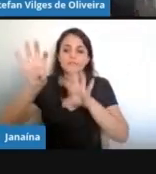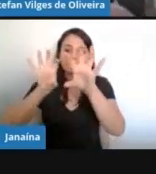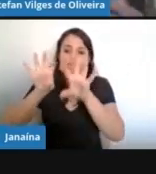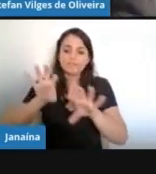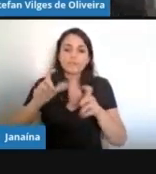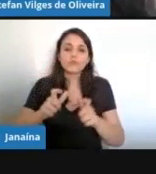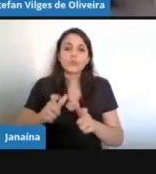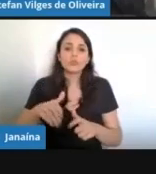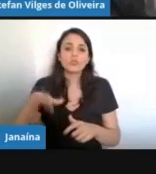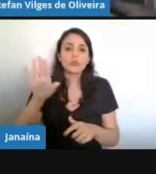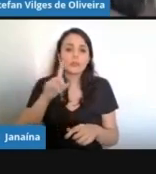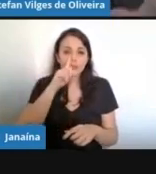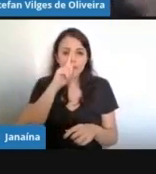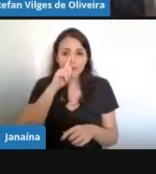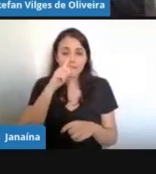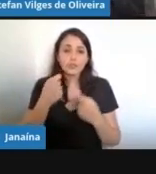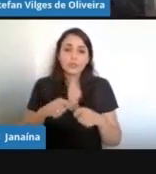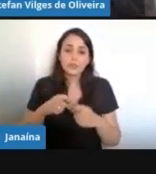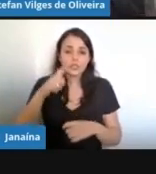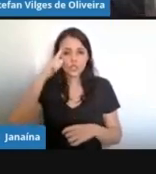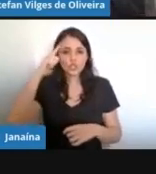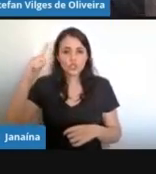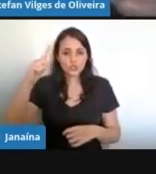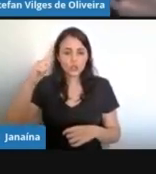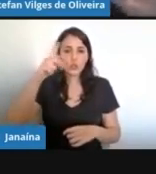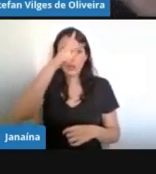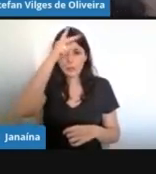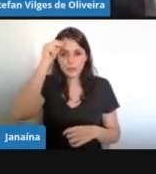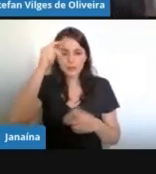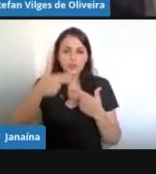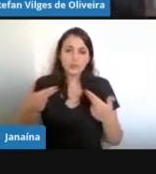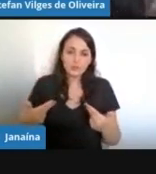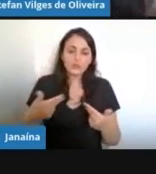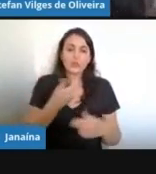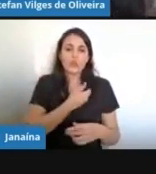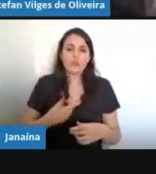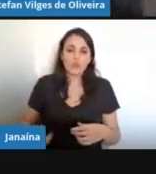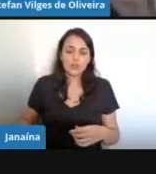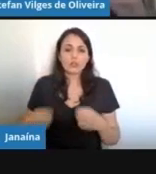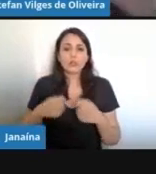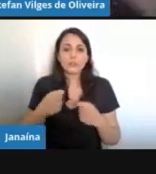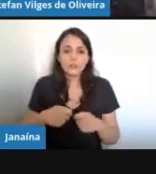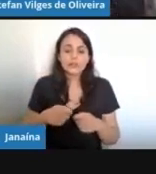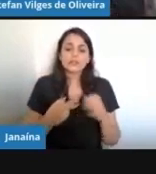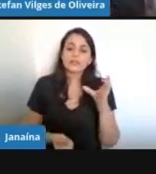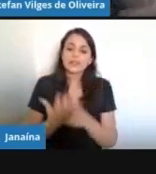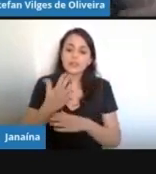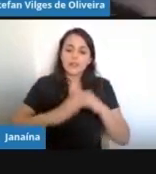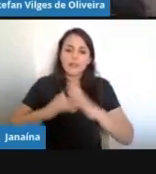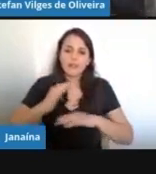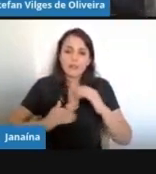poderiam utilizar essa informação das áreas que são mais vulneráveis para um ou outro indicador ou para o conjunto de